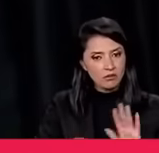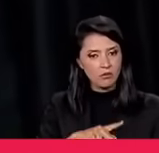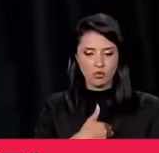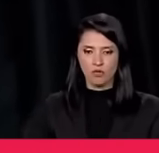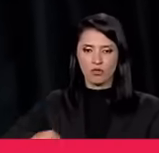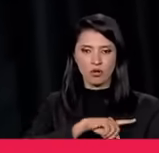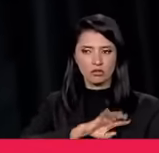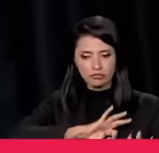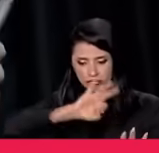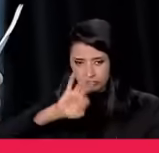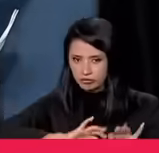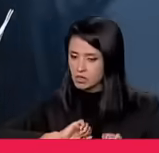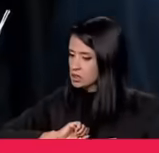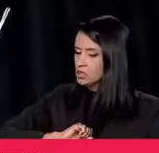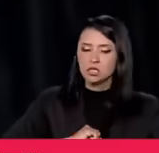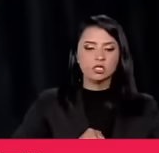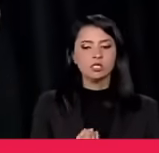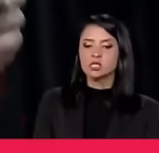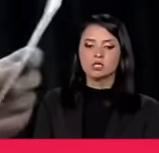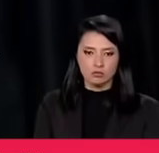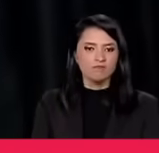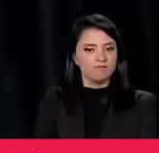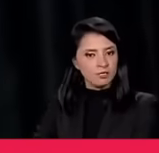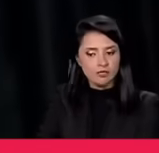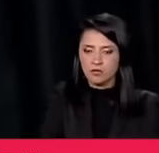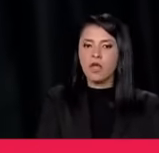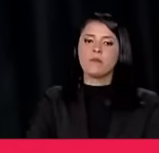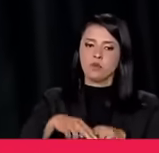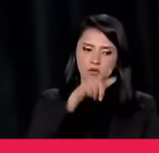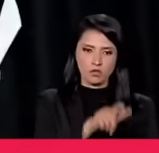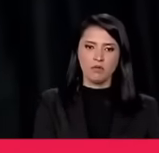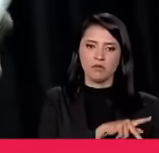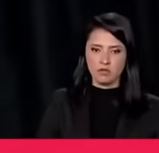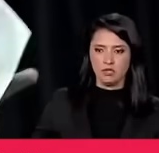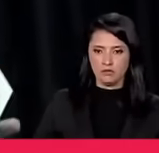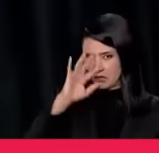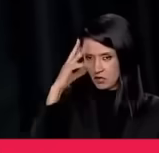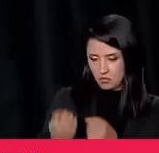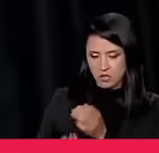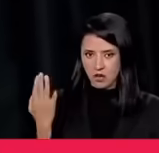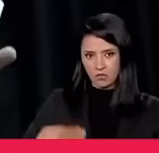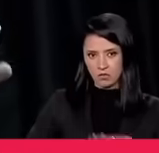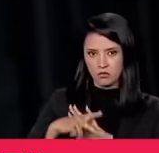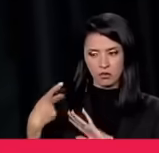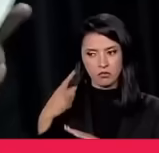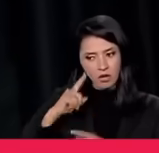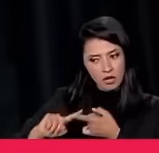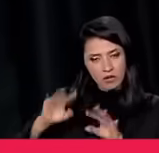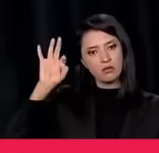mobilizados. E por isso, o presidente tomou essa decisão de constituir um ministério específico para